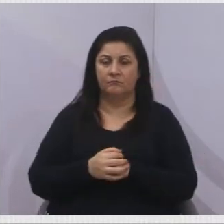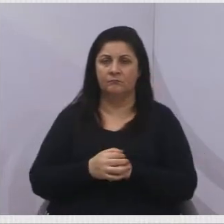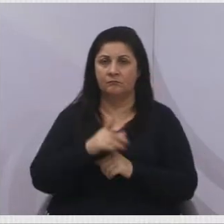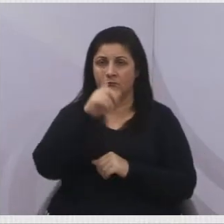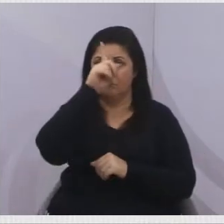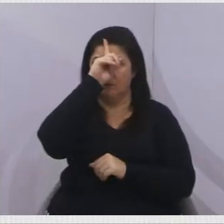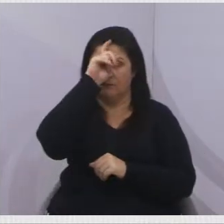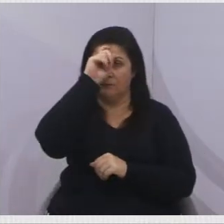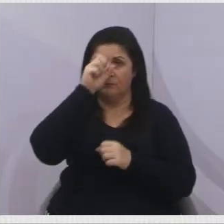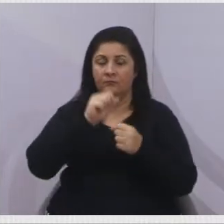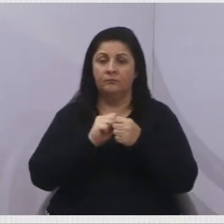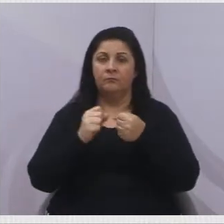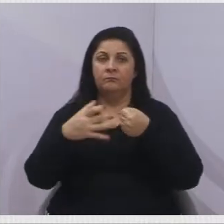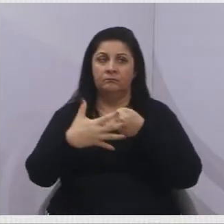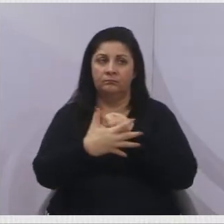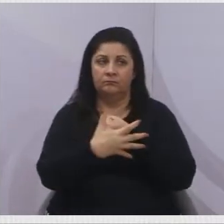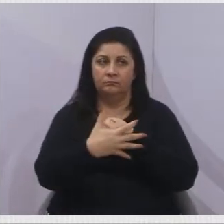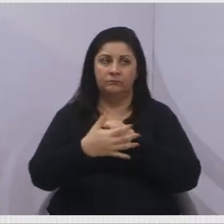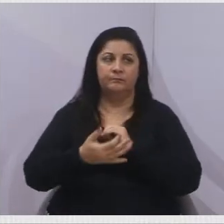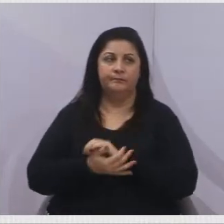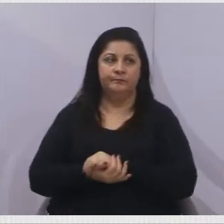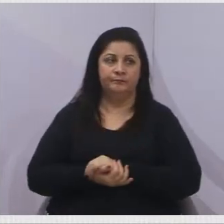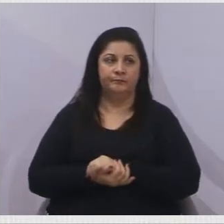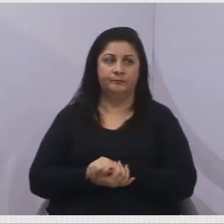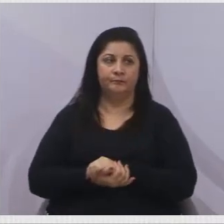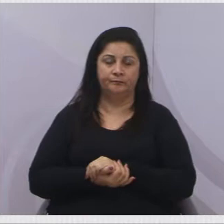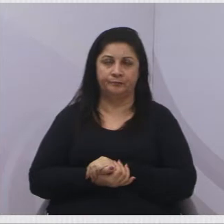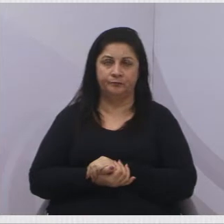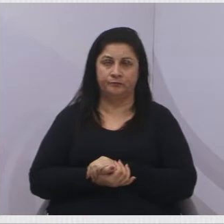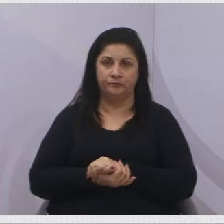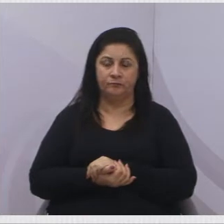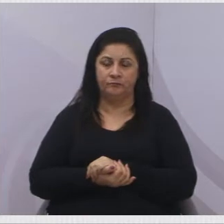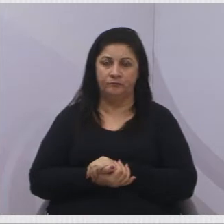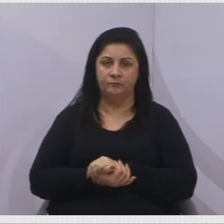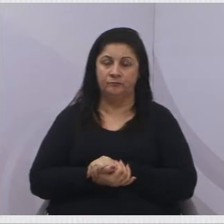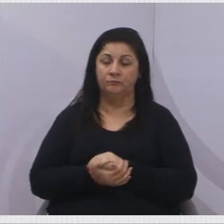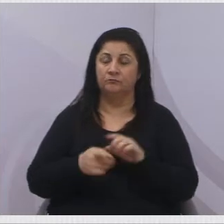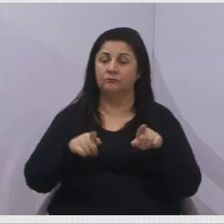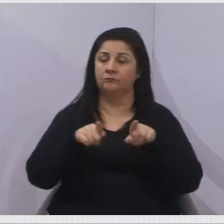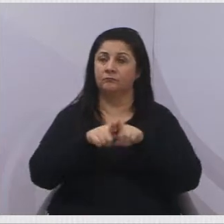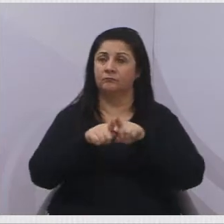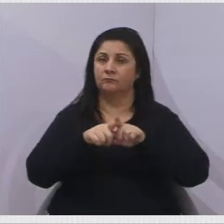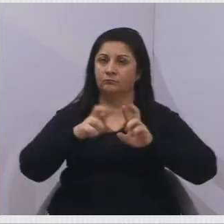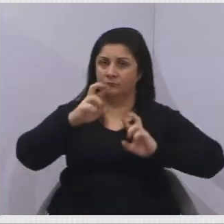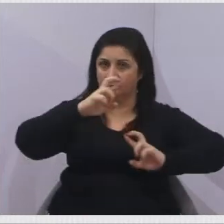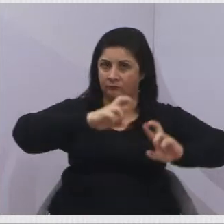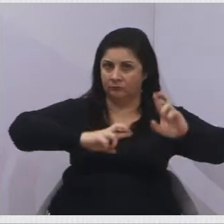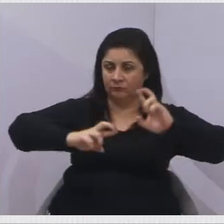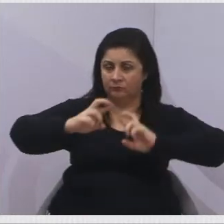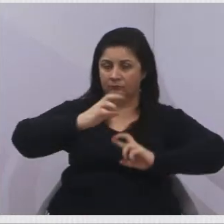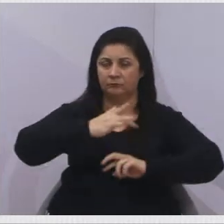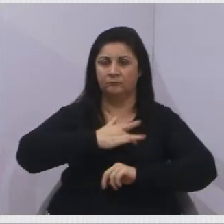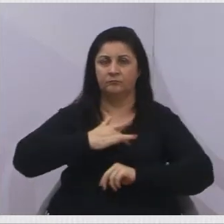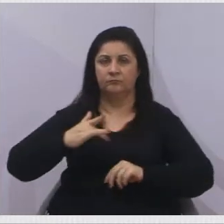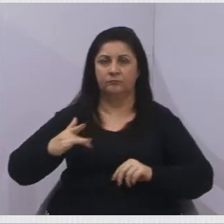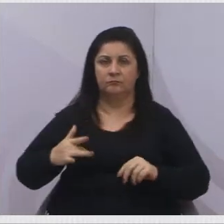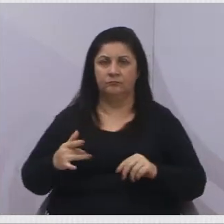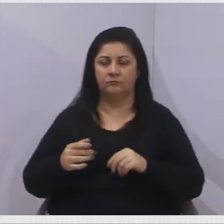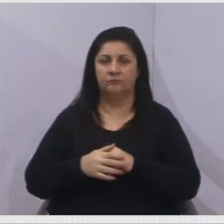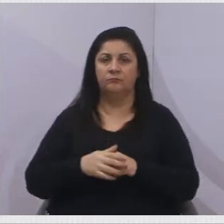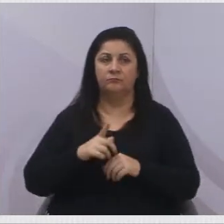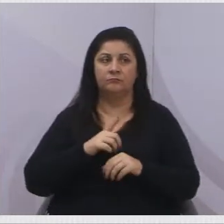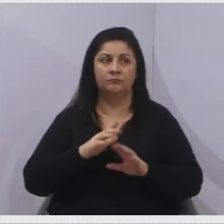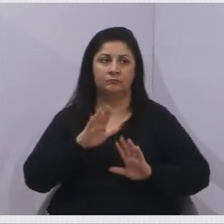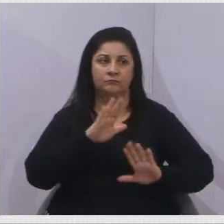Campanha, clínica médica Covid. Compondo a vigilância à saúde, nós temos a vigilância